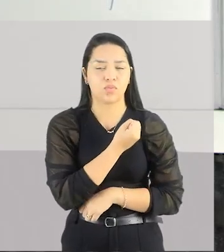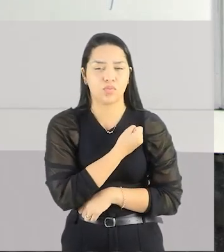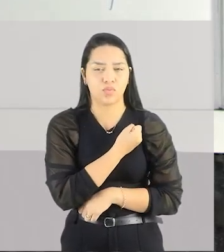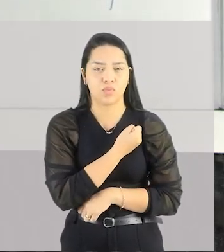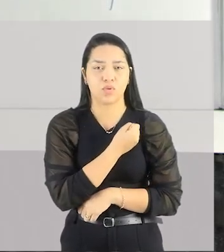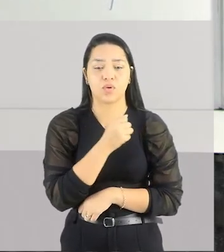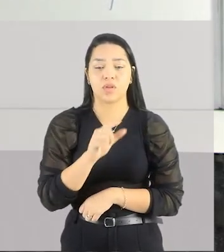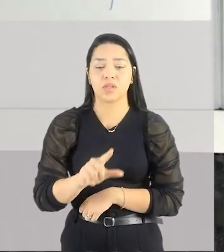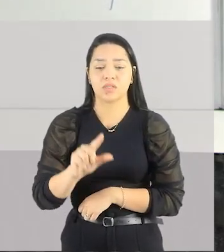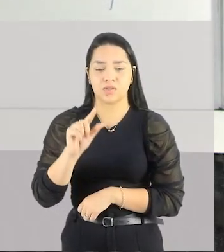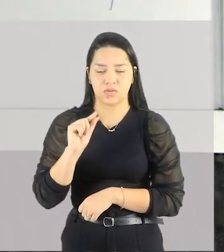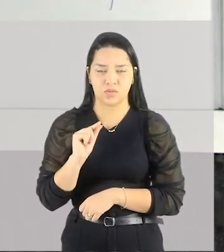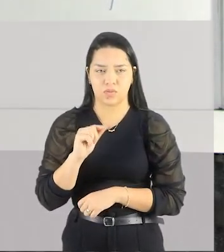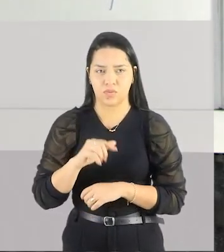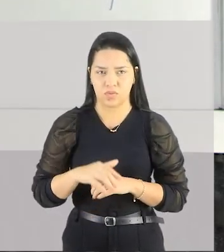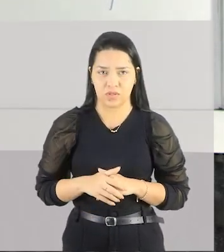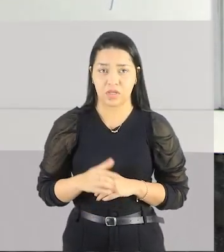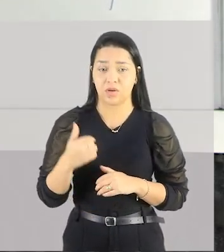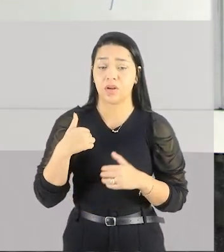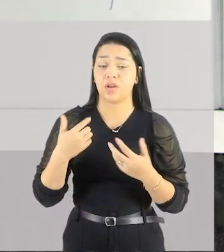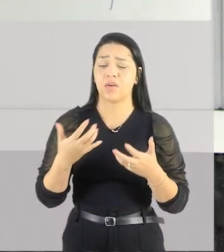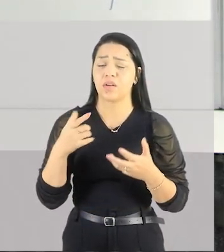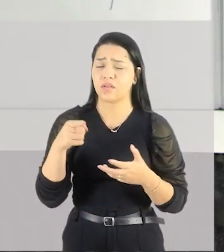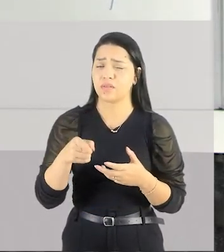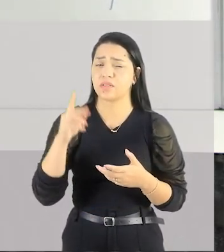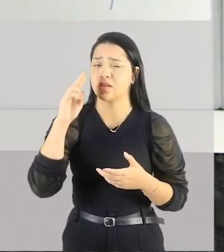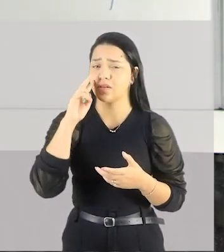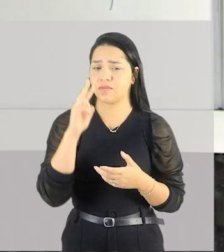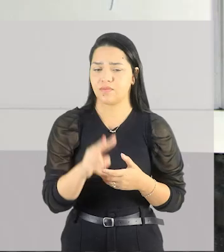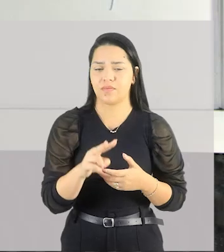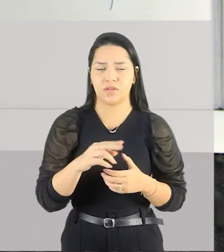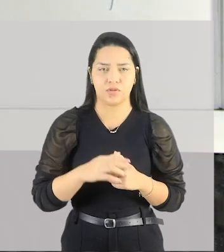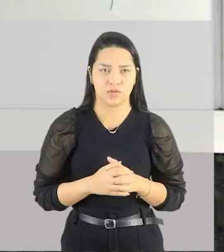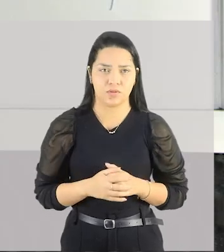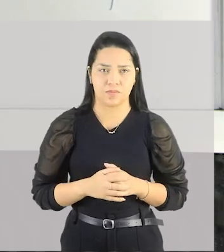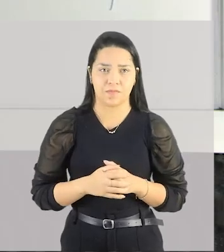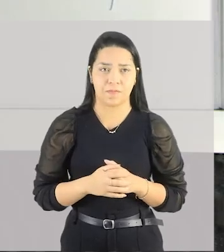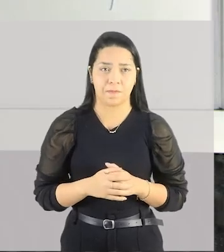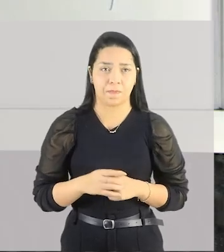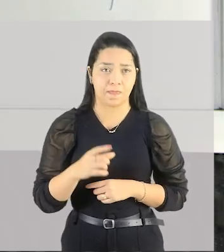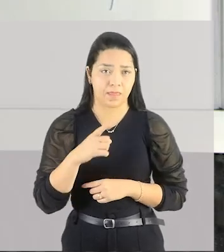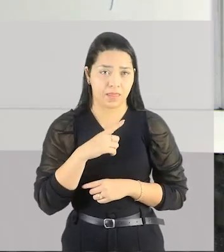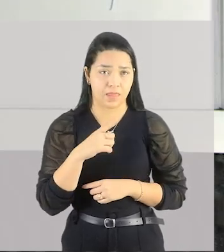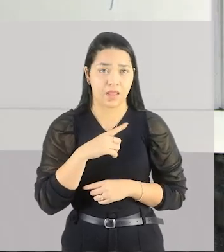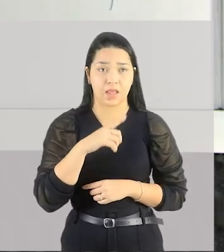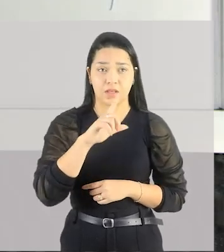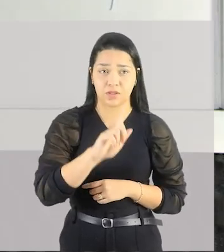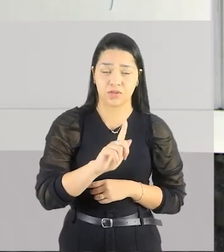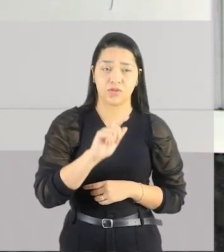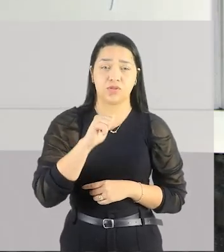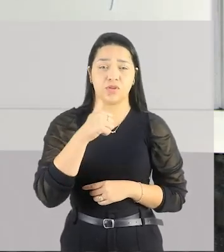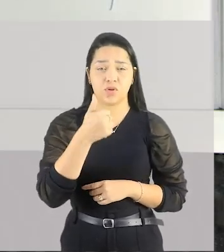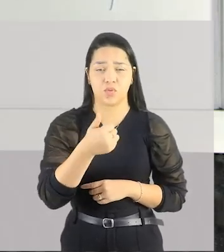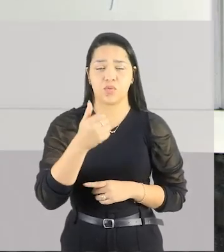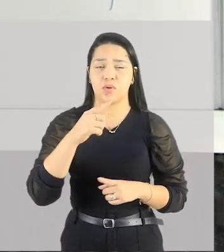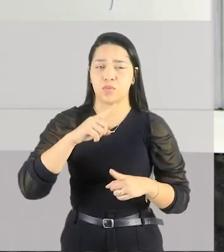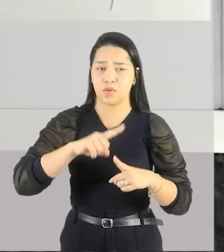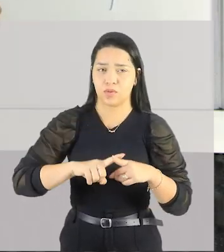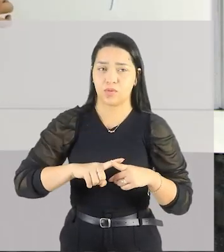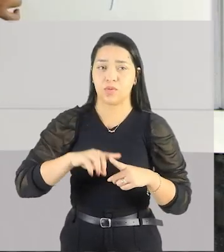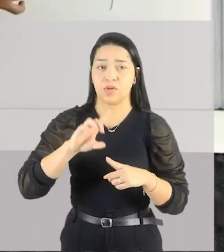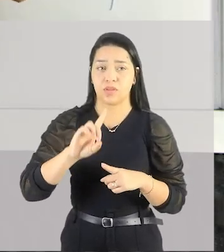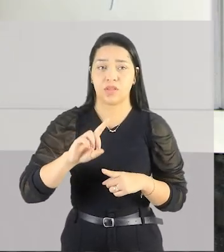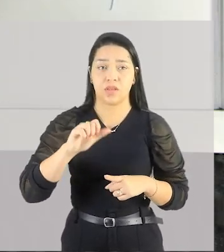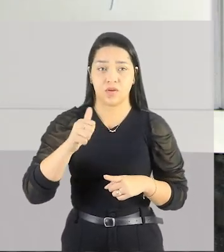pertencia era o 27. Como aqui eu tenho 27 embaixo, turma, é subtendido que em cima tem 1, tá? Então,